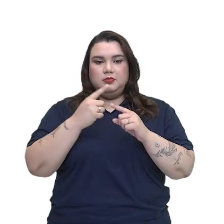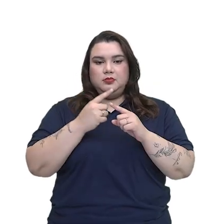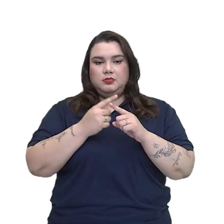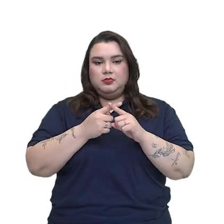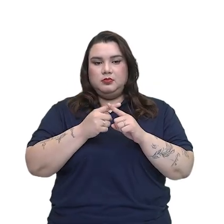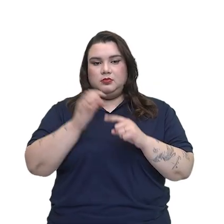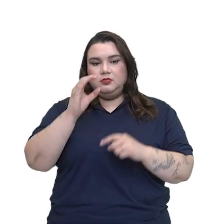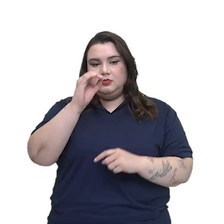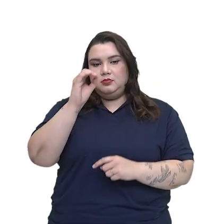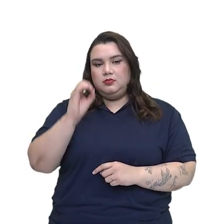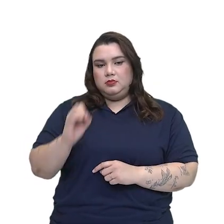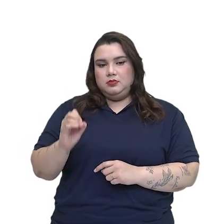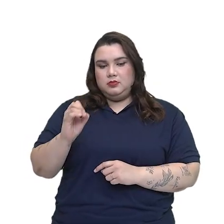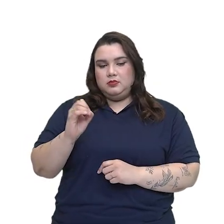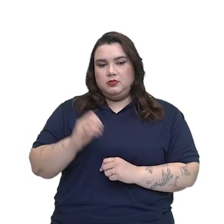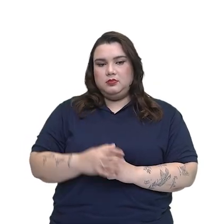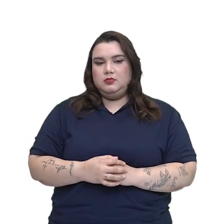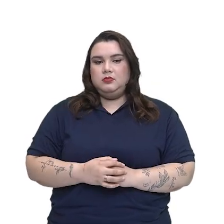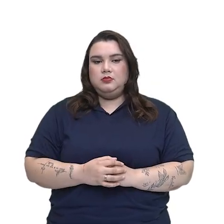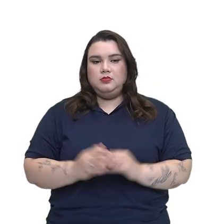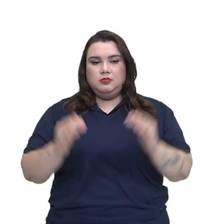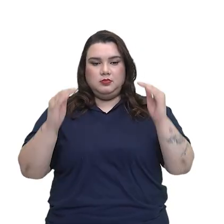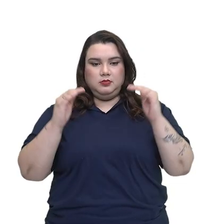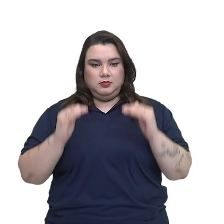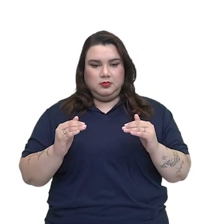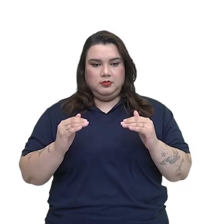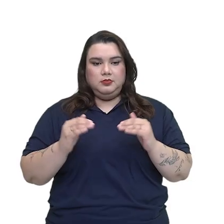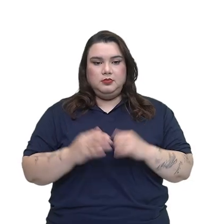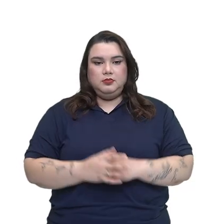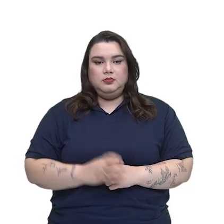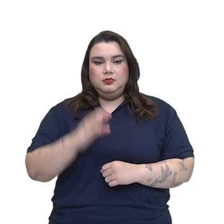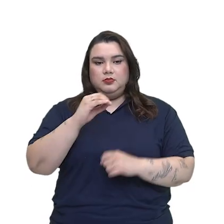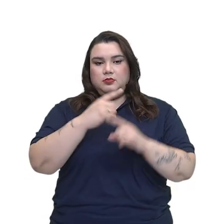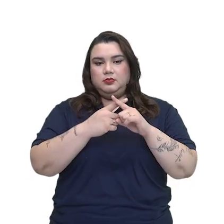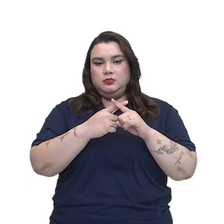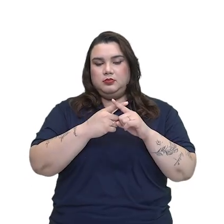olha. 1 vezes 0 dá 0. Ó. Pula uma casa.